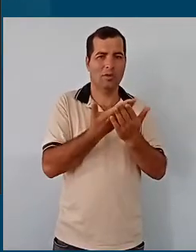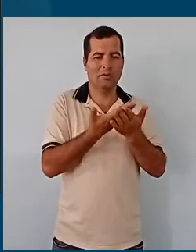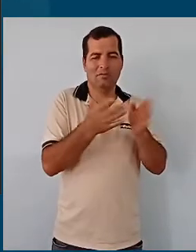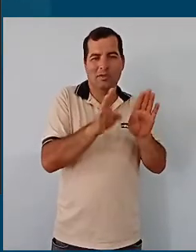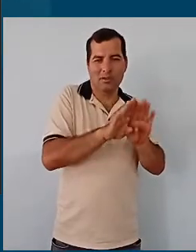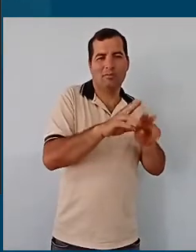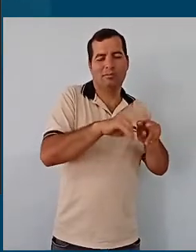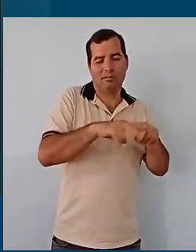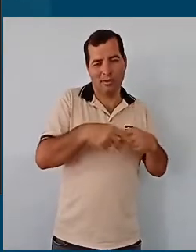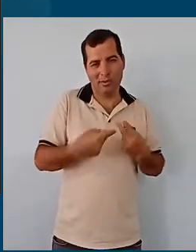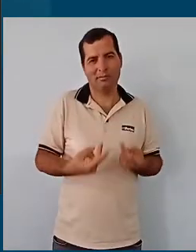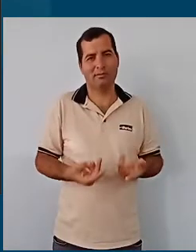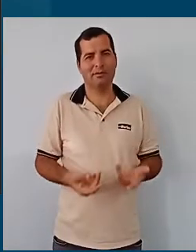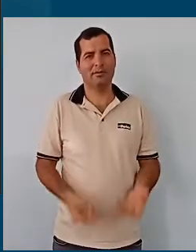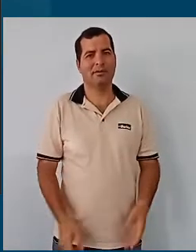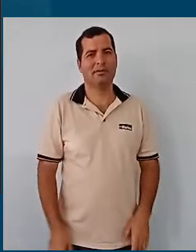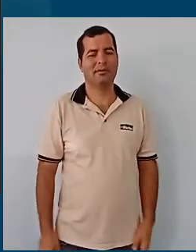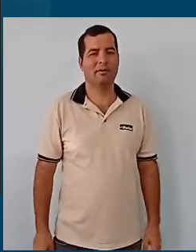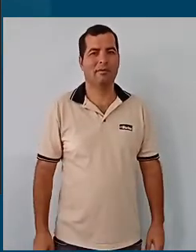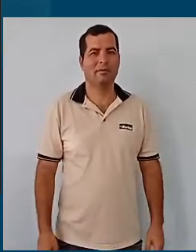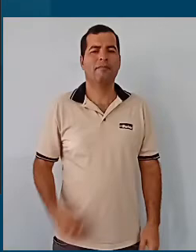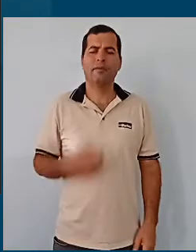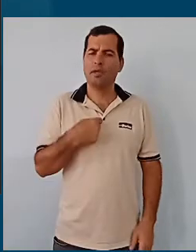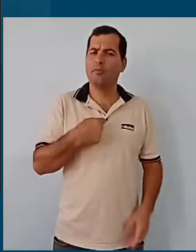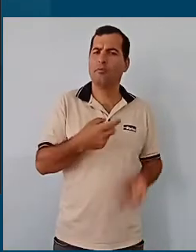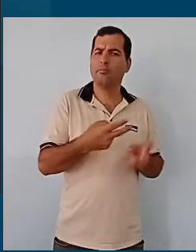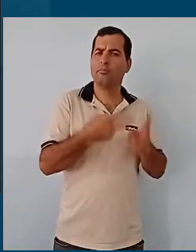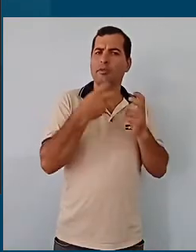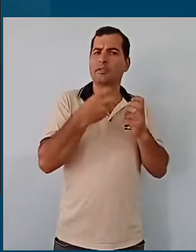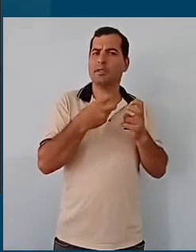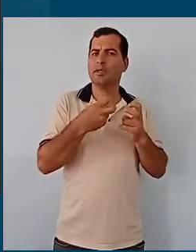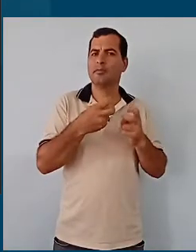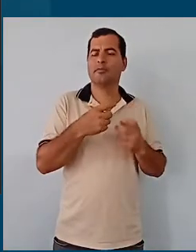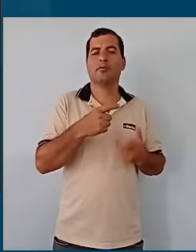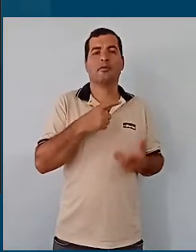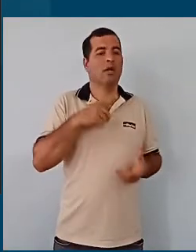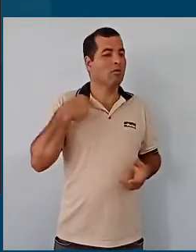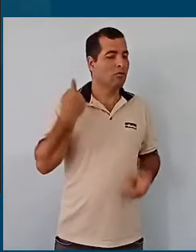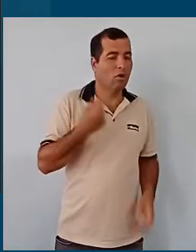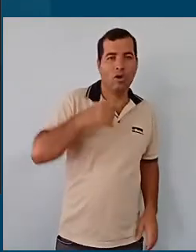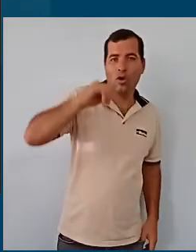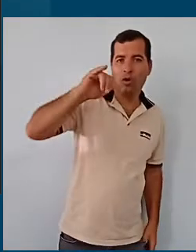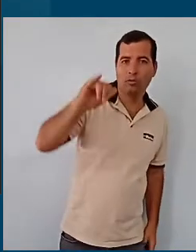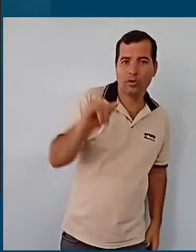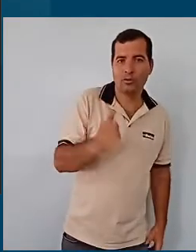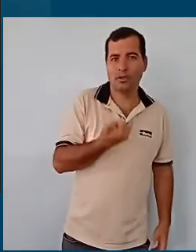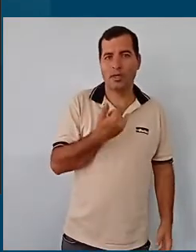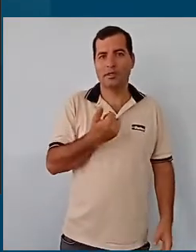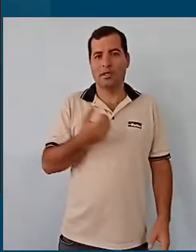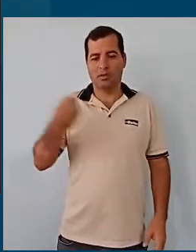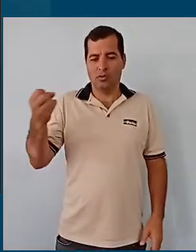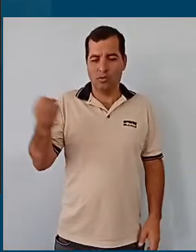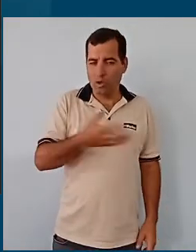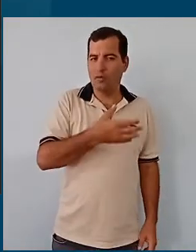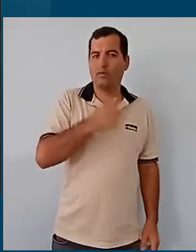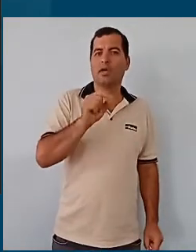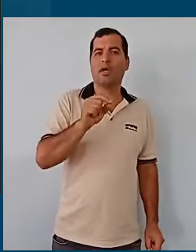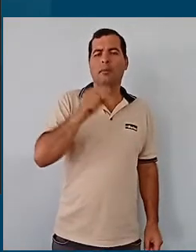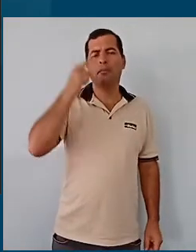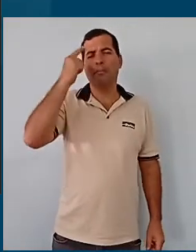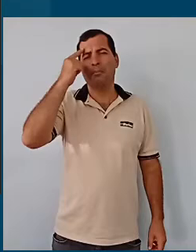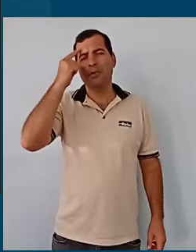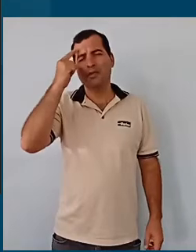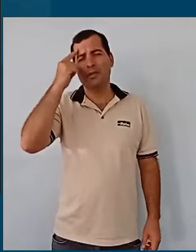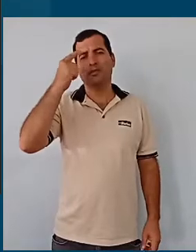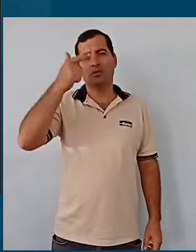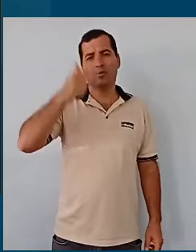unidades escolares, eu vejo que talvez aí tenhamos uma oportunidade renovada, né, de repensar